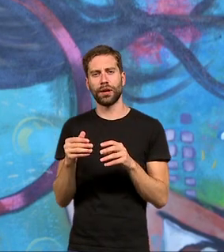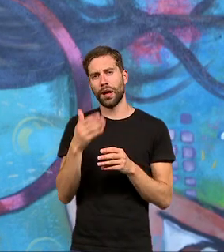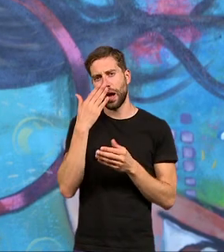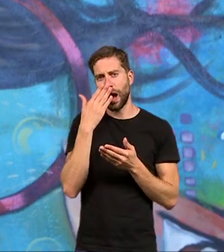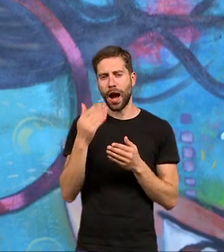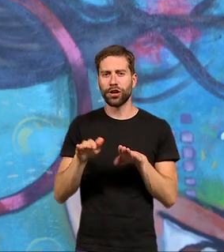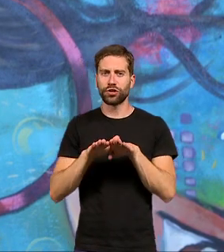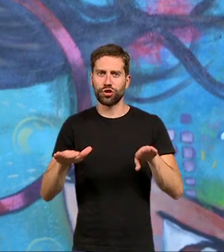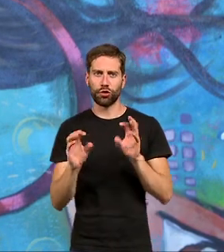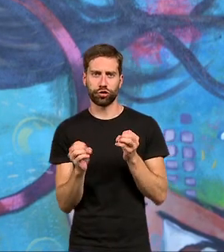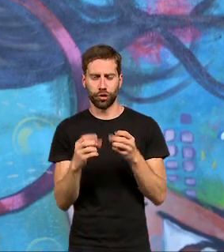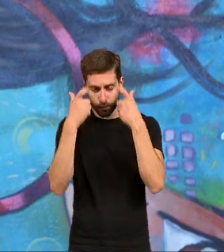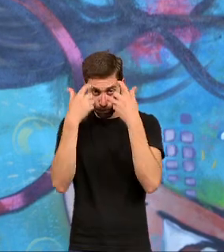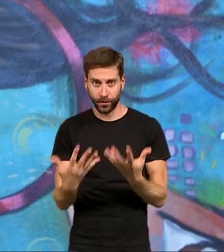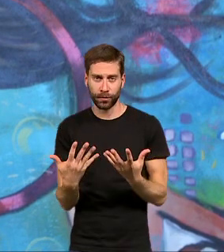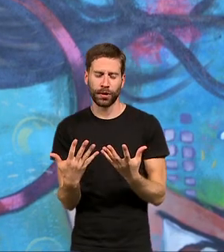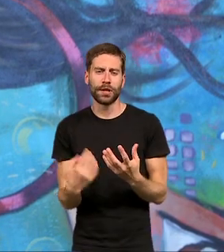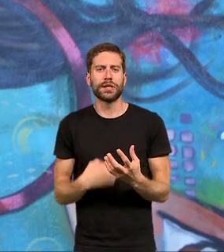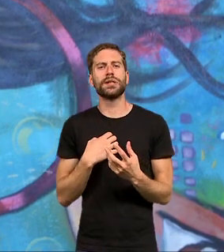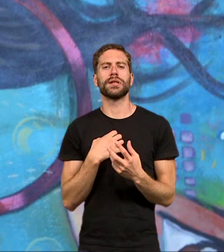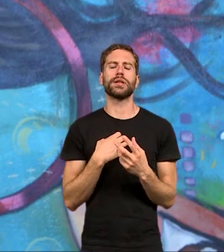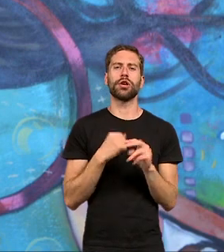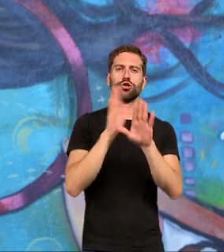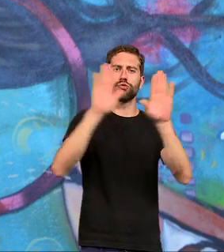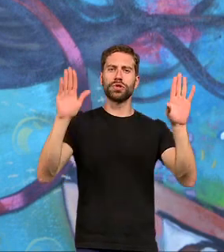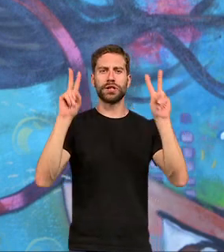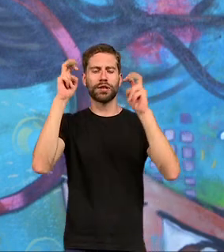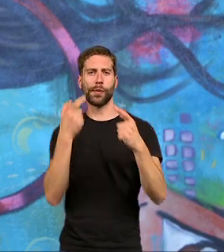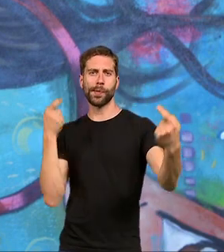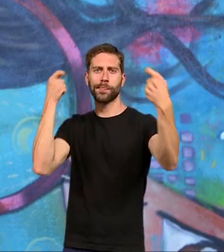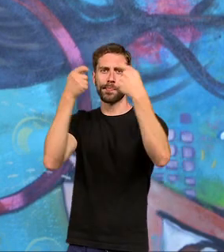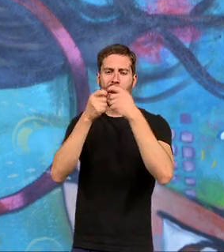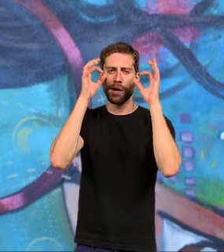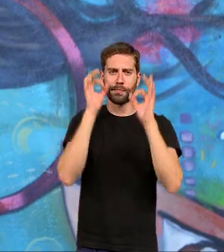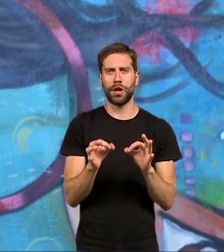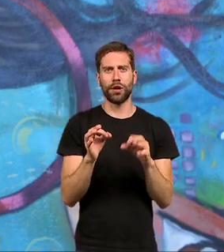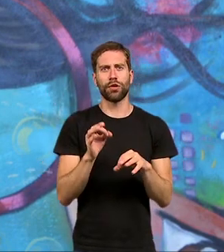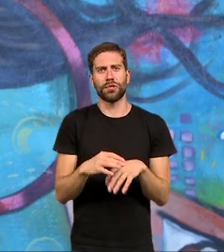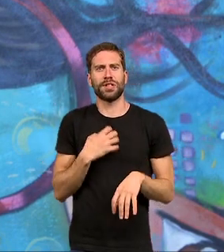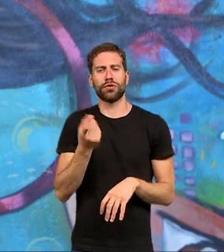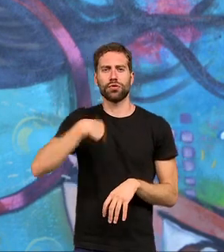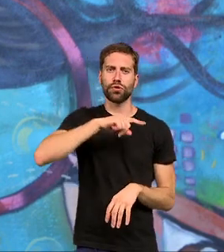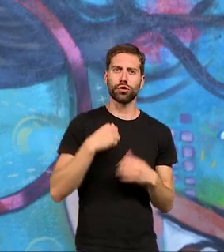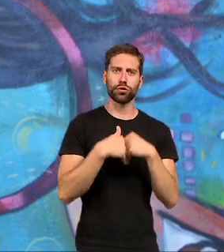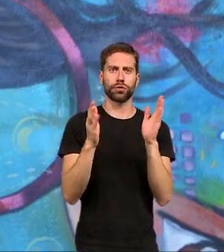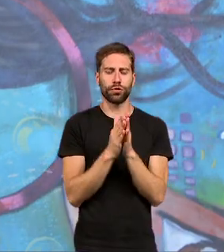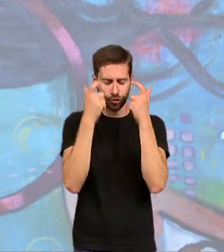extremamente adequado para esta exposição, também por causa disso. Acho que todos ficámos sem